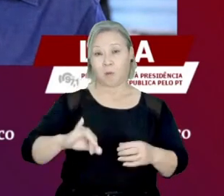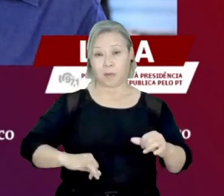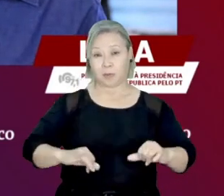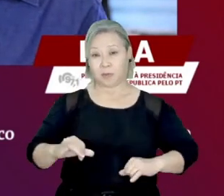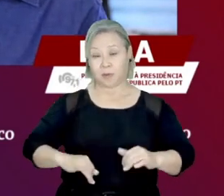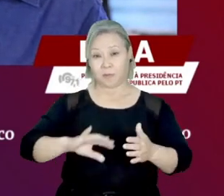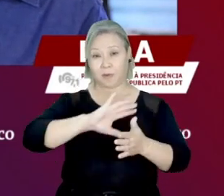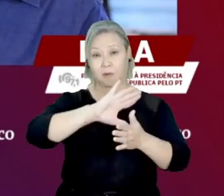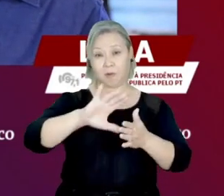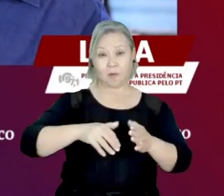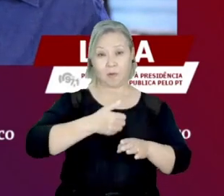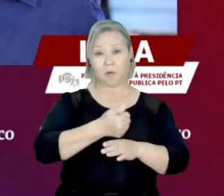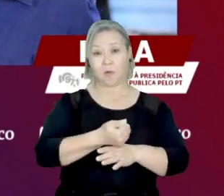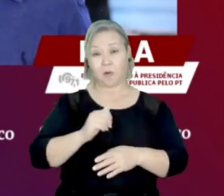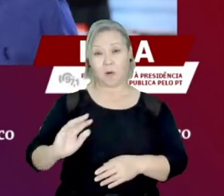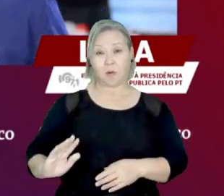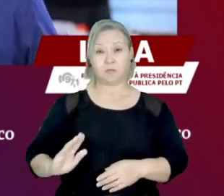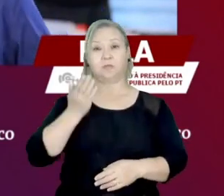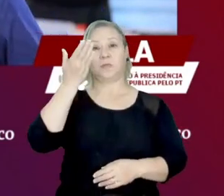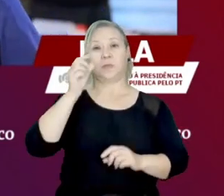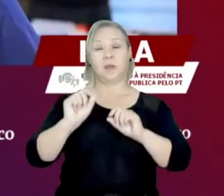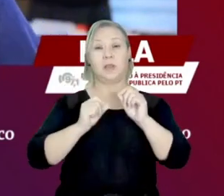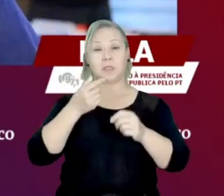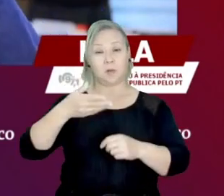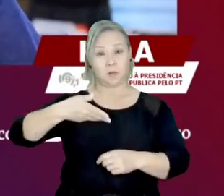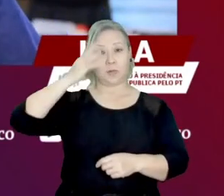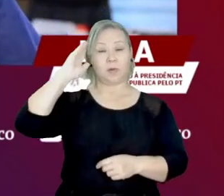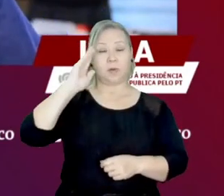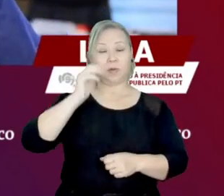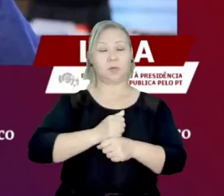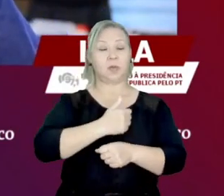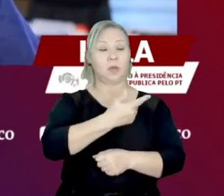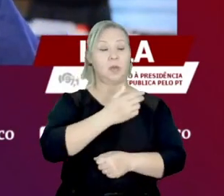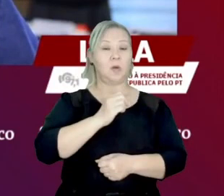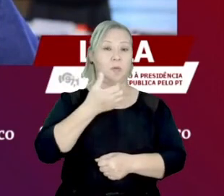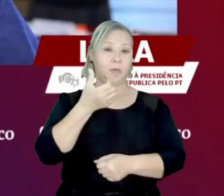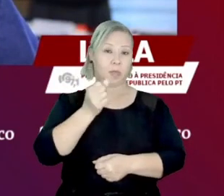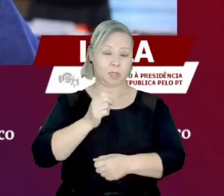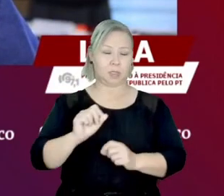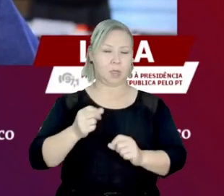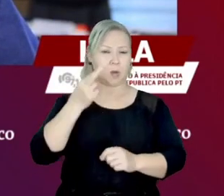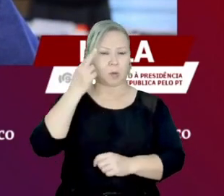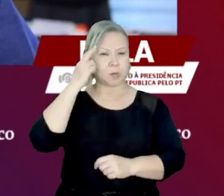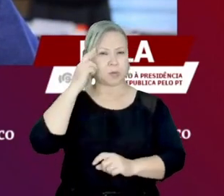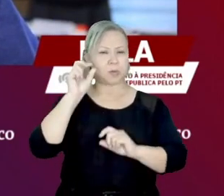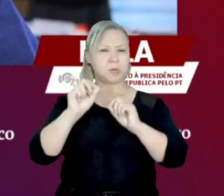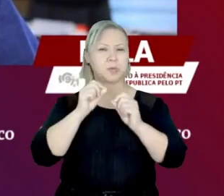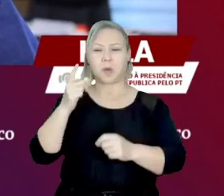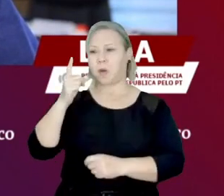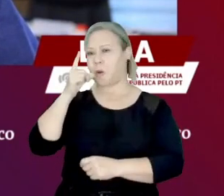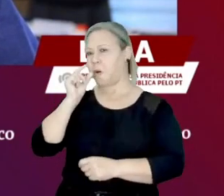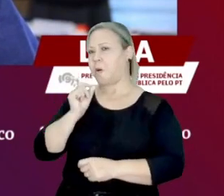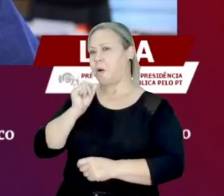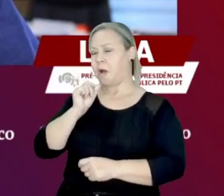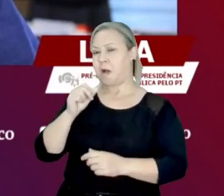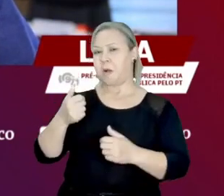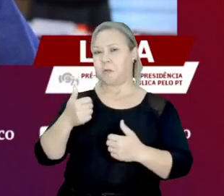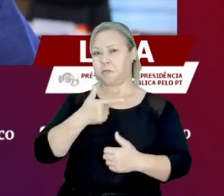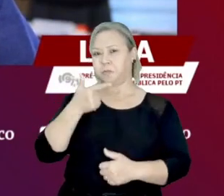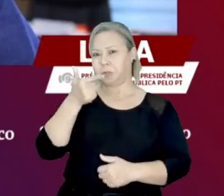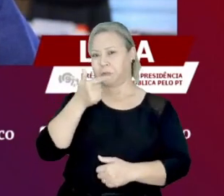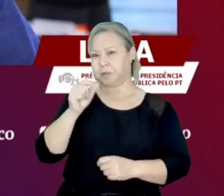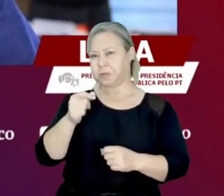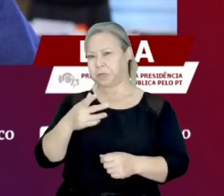não tem medo de ser traído novamente não, Lula? Já que tivemos grandes conflitos políticos entre você e Alckmin, por exemplo, debates